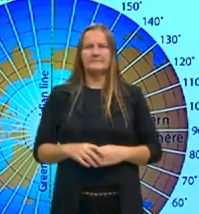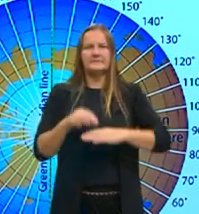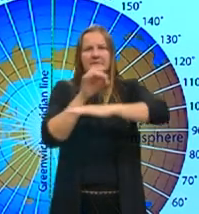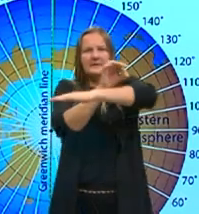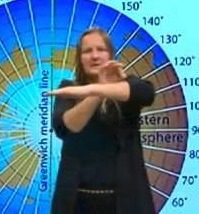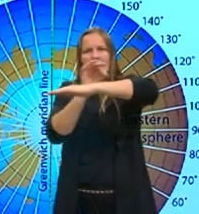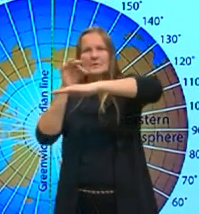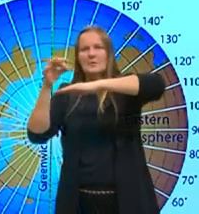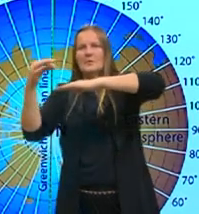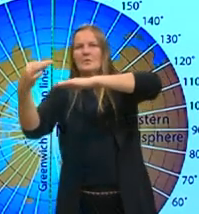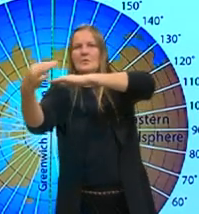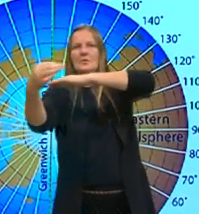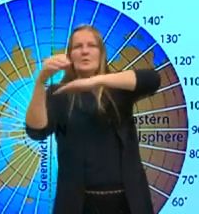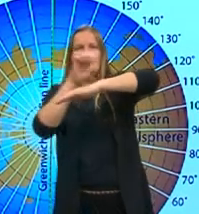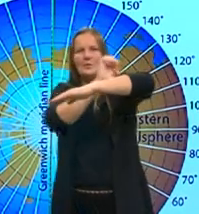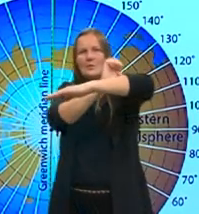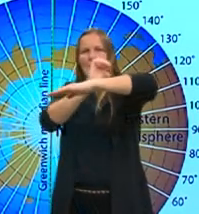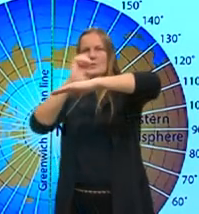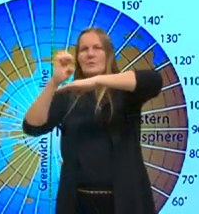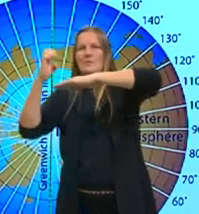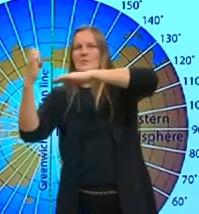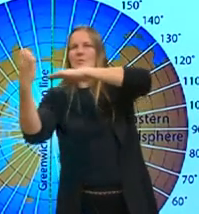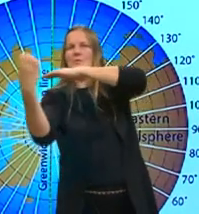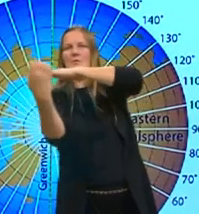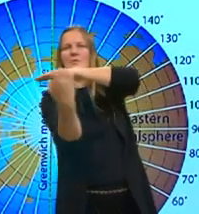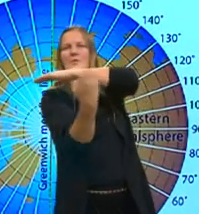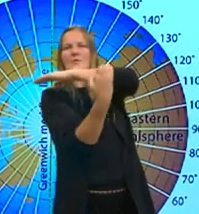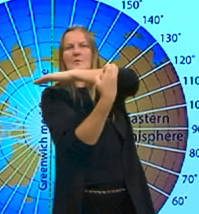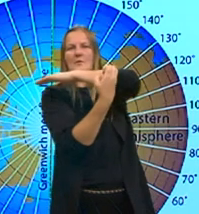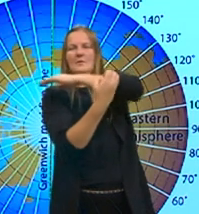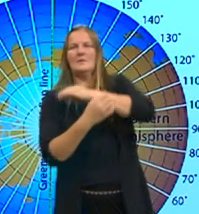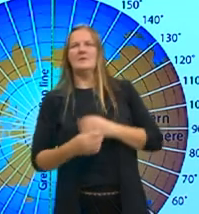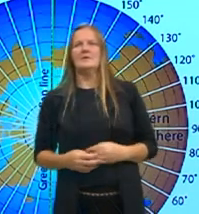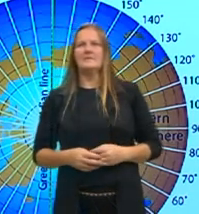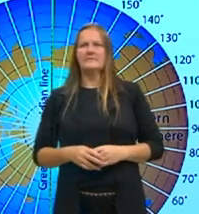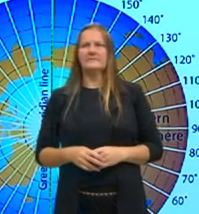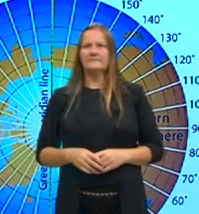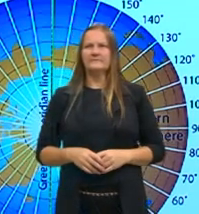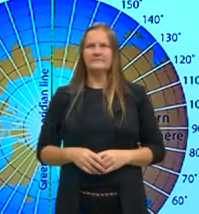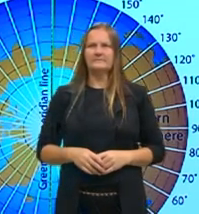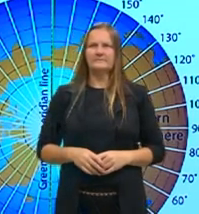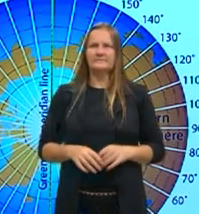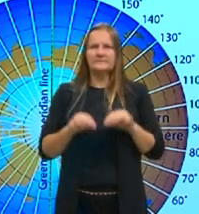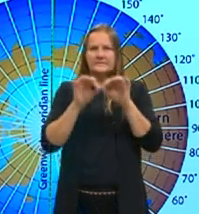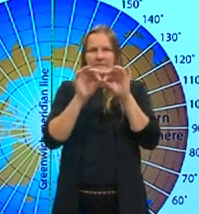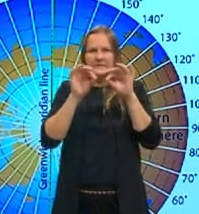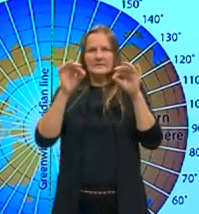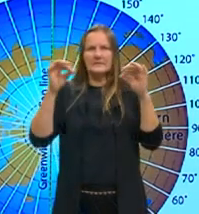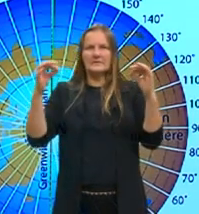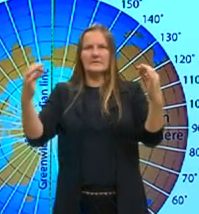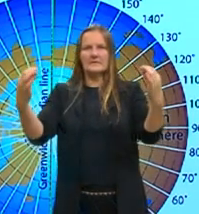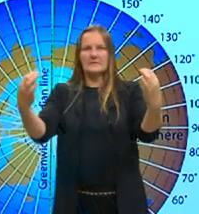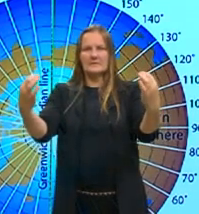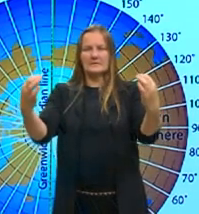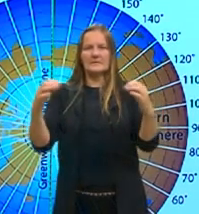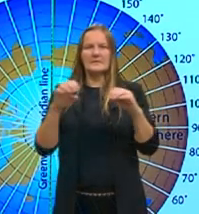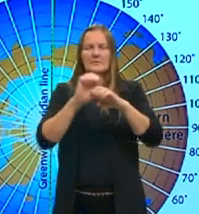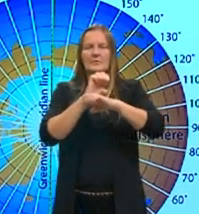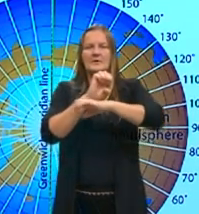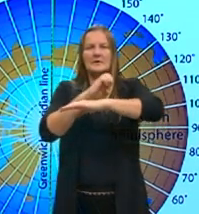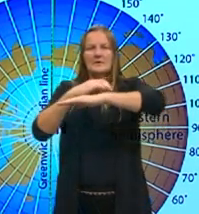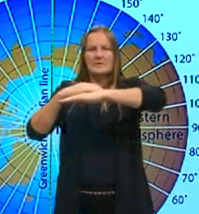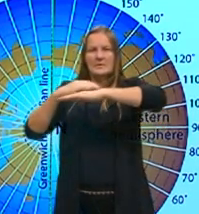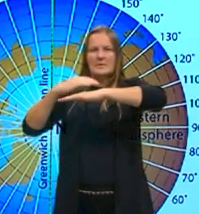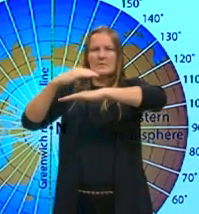é 30 graus a gurizada se eu tiver aqui é 30 de latitude 30 de latitude 30 de latitude 30 de latitude